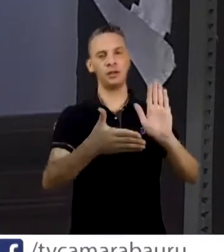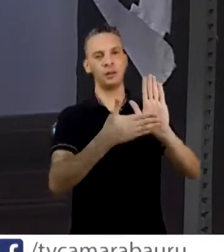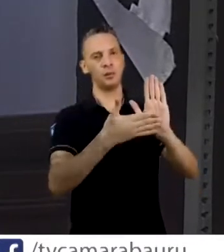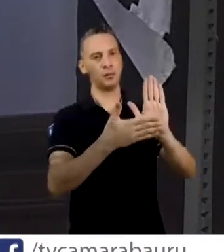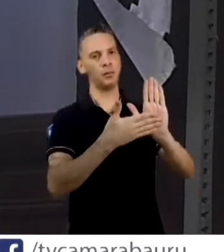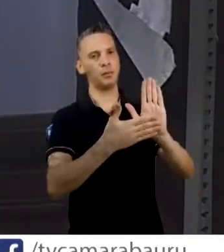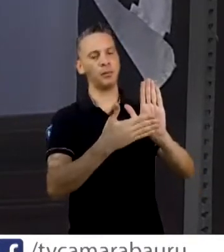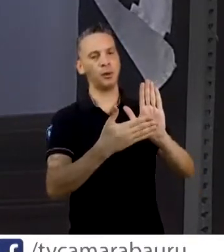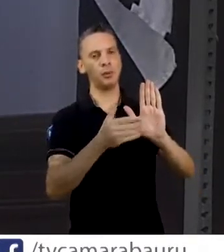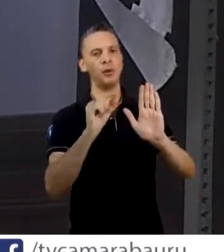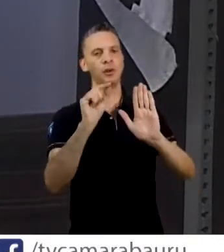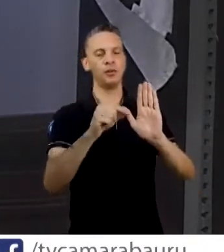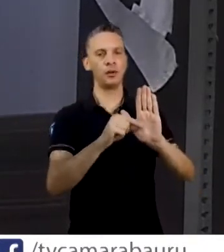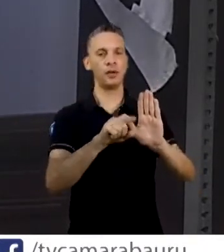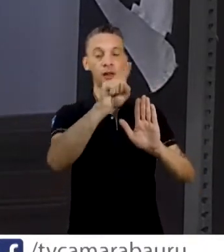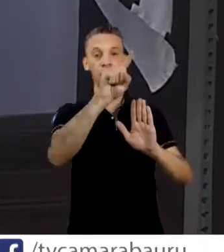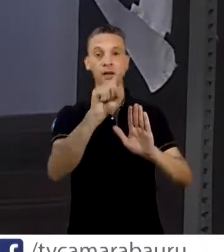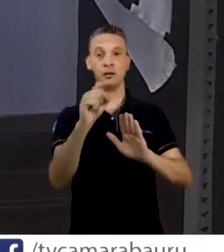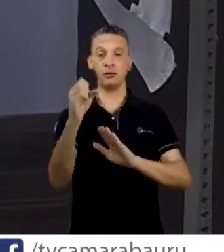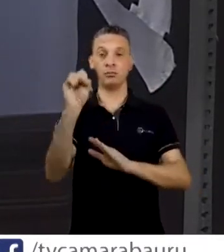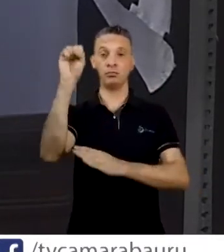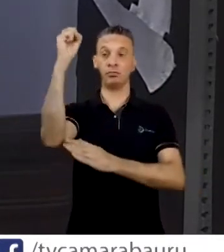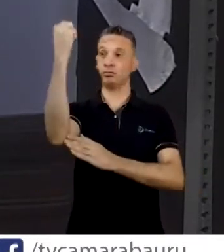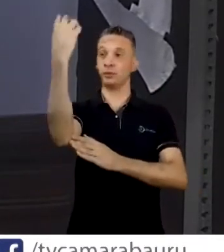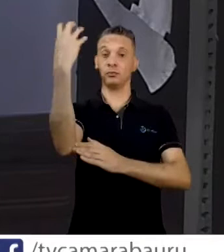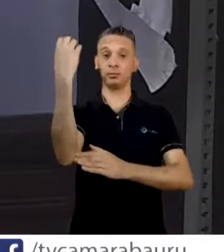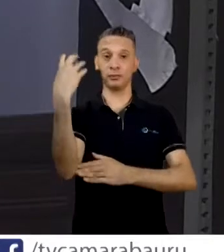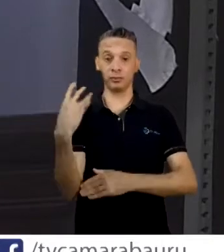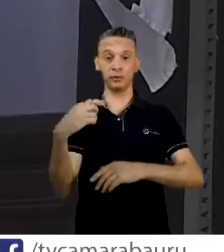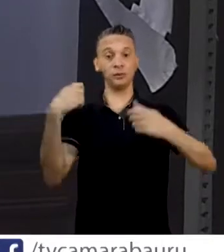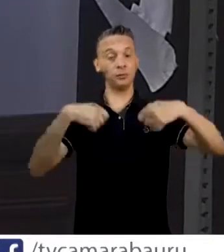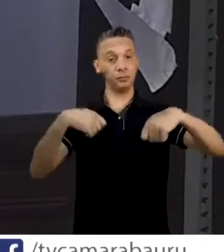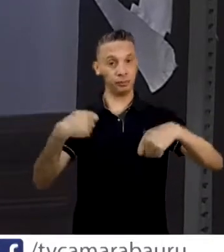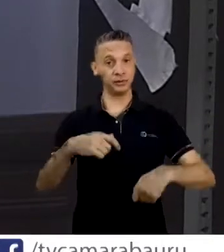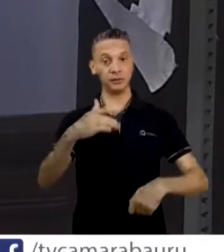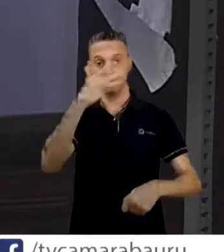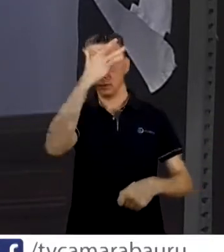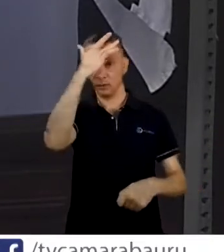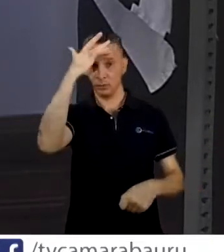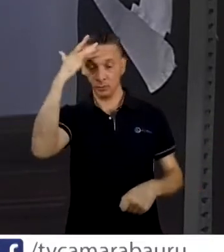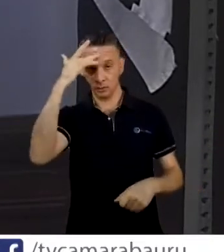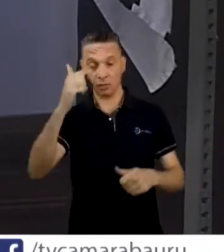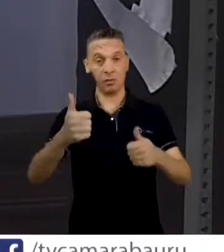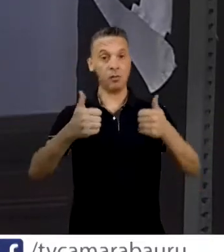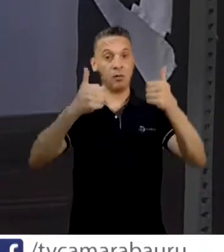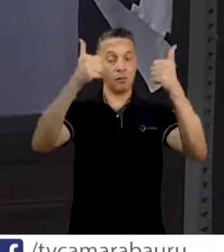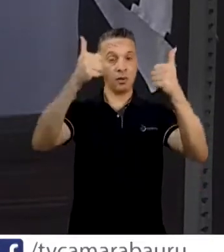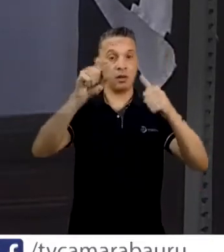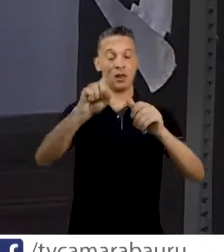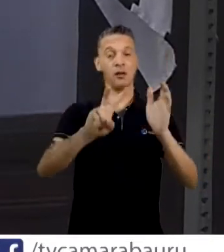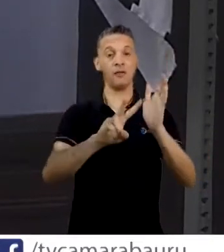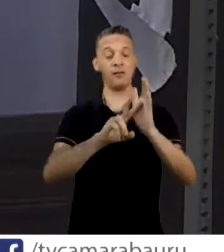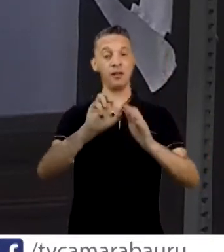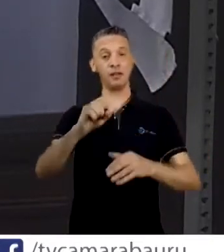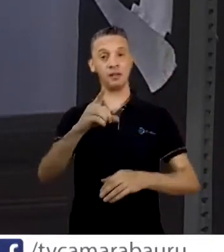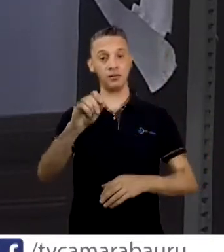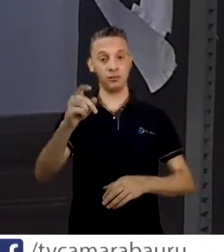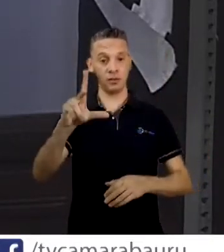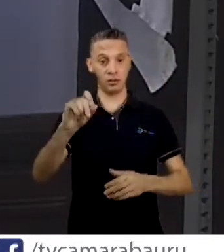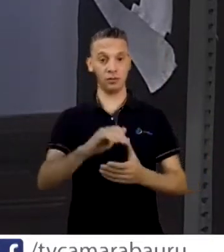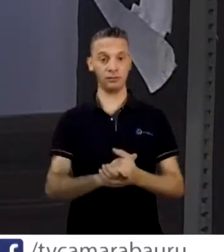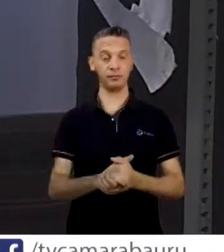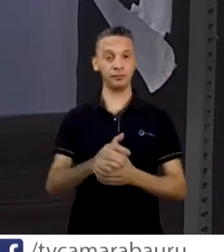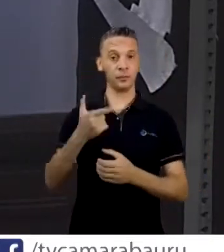Paulo ali um semáforo, uma melhoria naquele acesso ali da Quinta da Bela Olinda com a Vila São Paulo. Outro